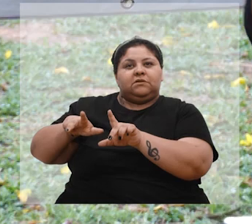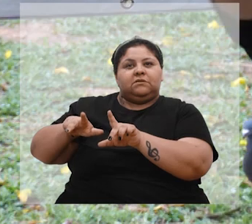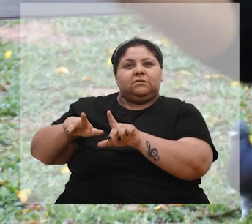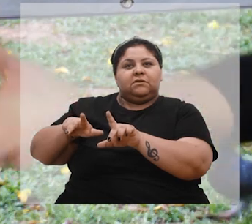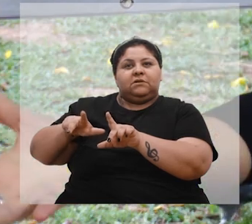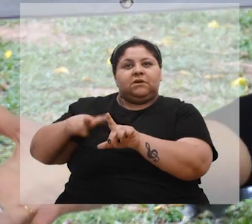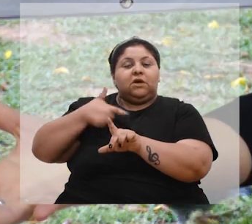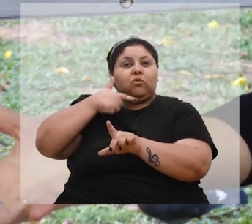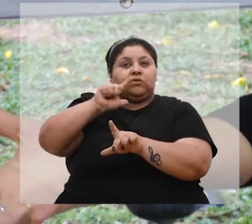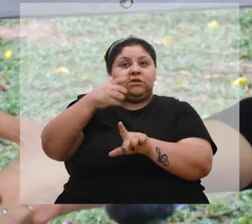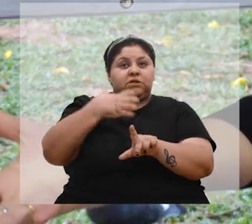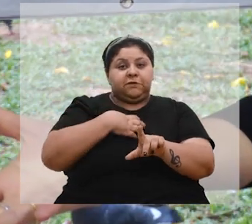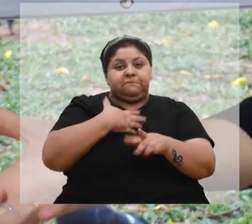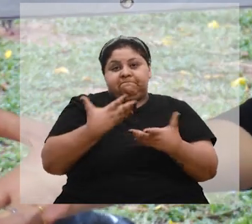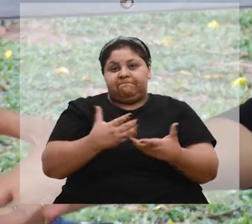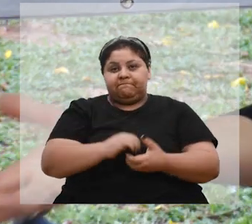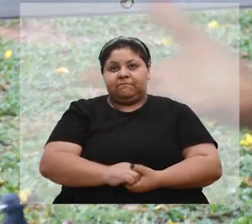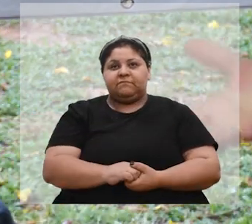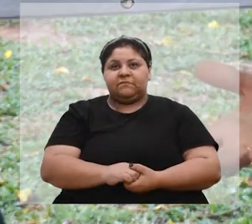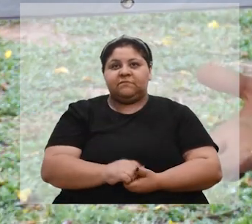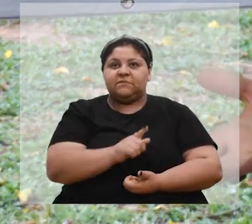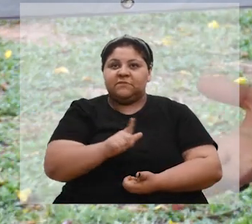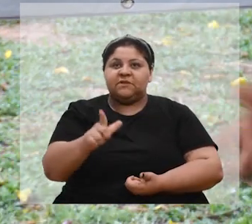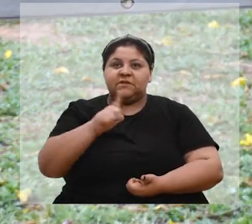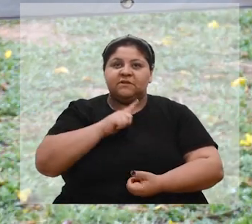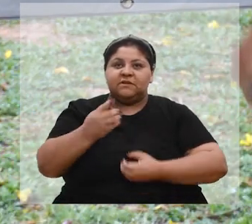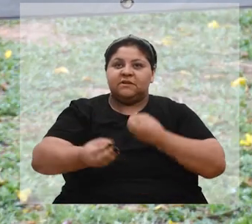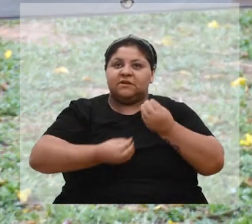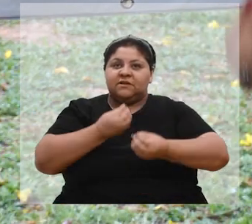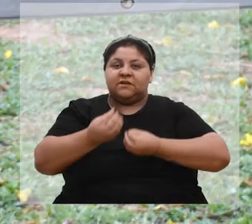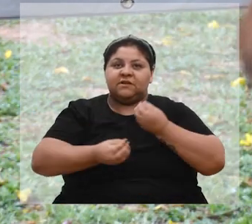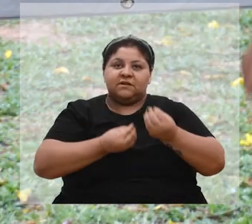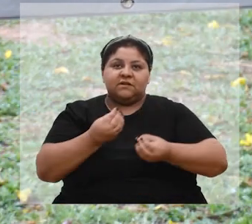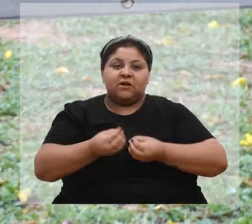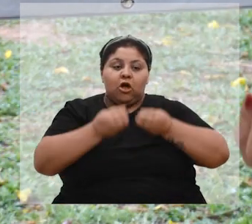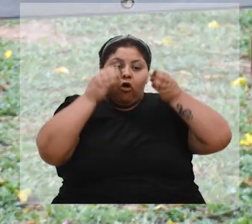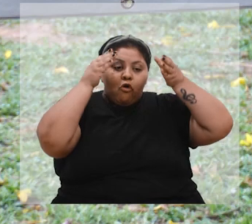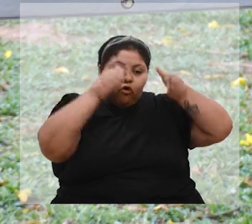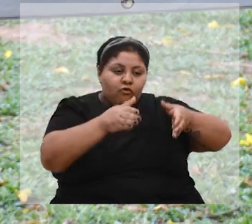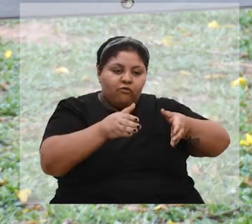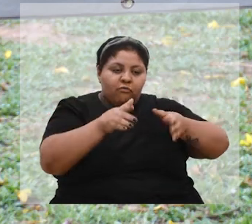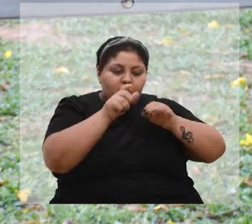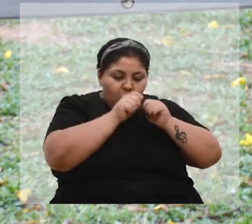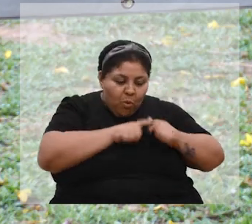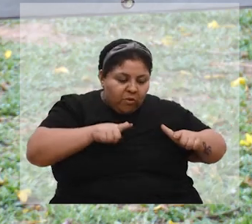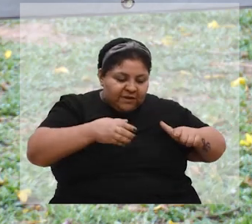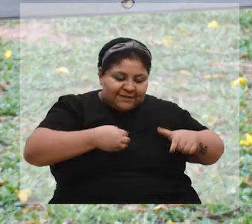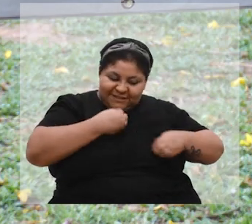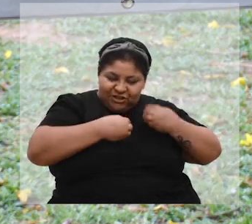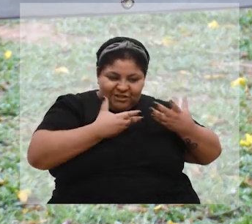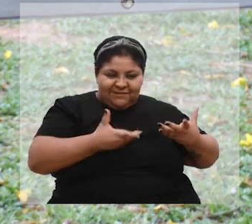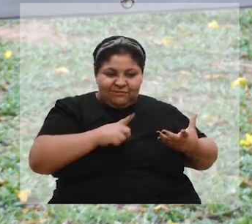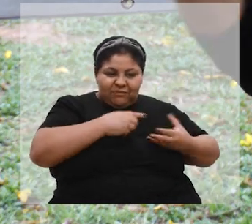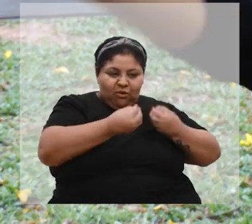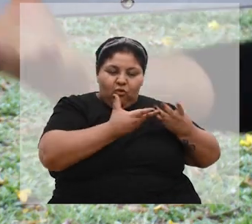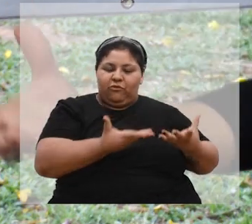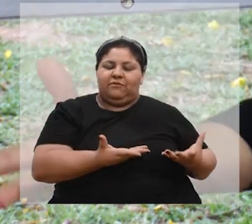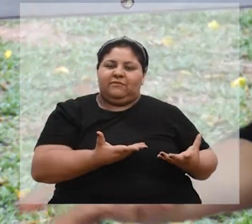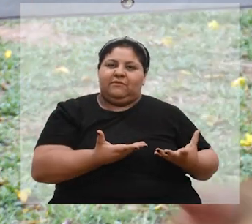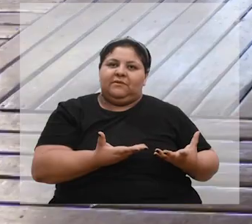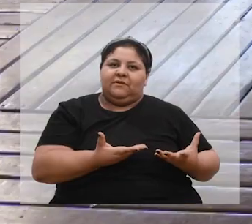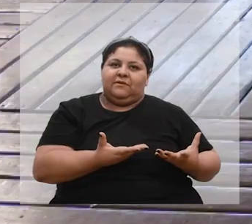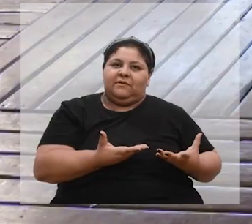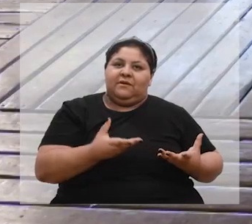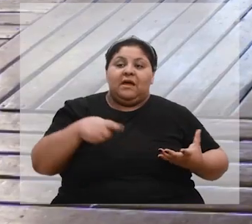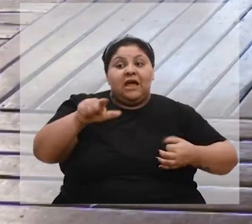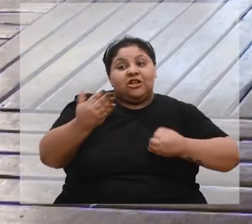uma impossibilitaria a outra, né? Ou seja, não tem como a gente não se deparar com um vazio, porque não dá para fazer